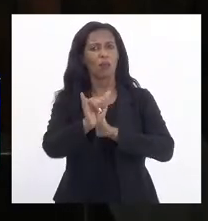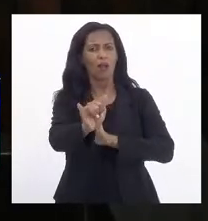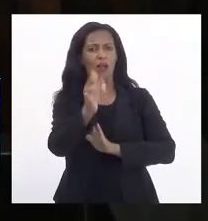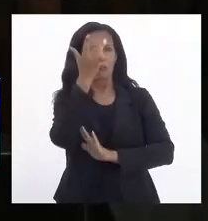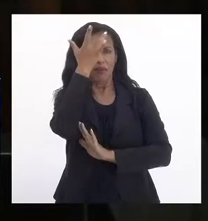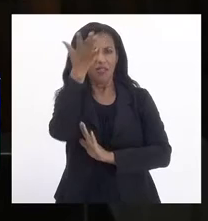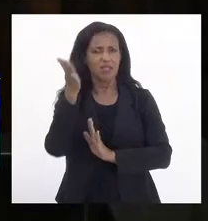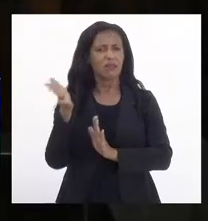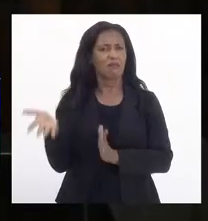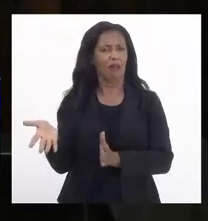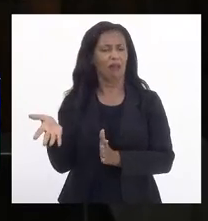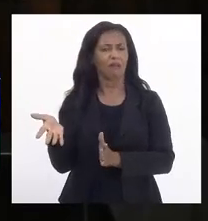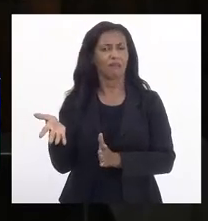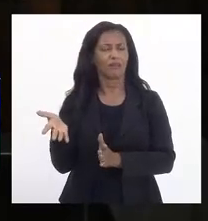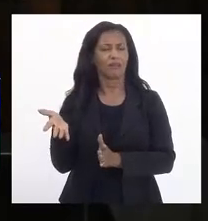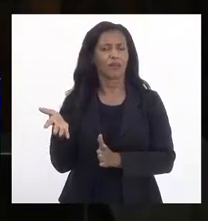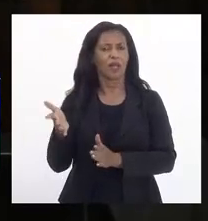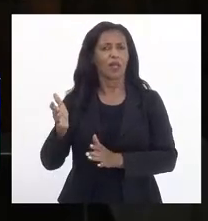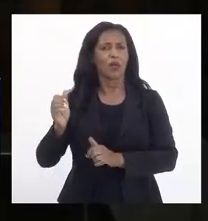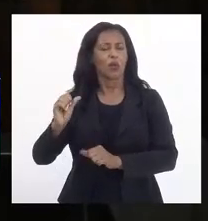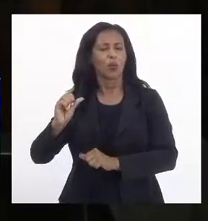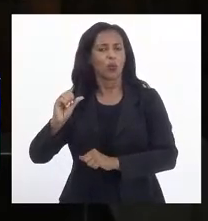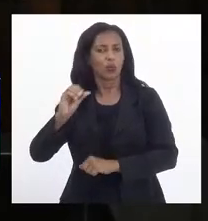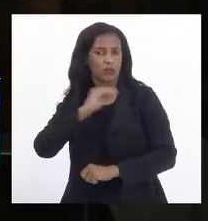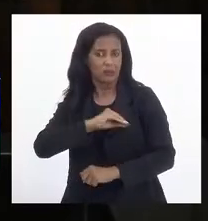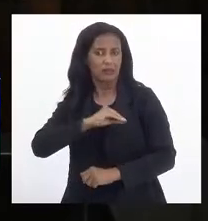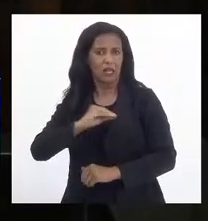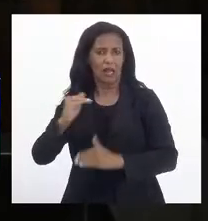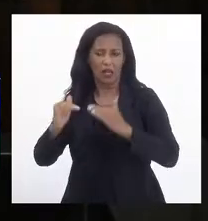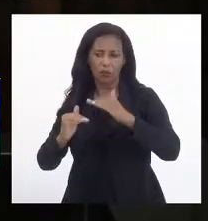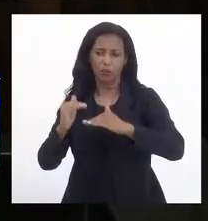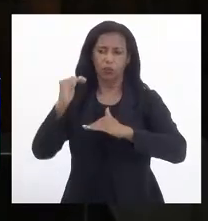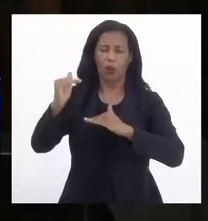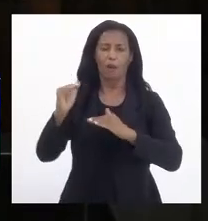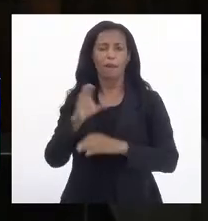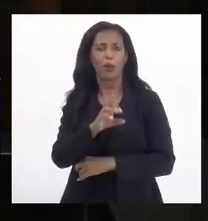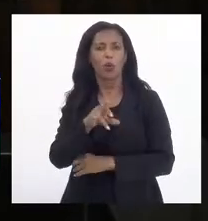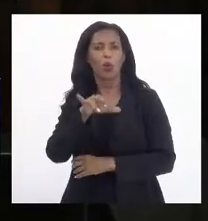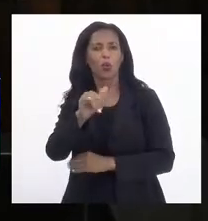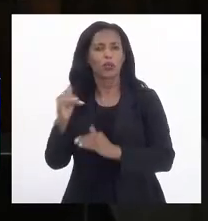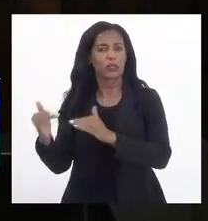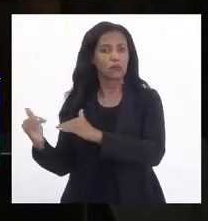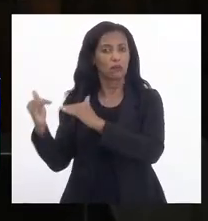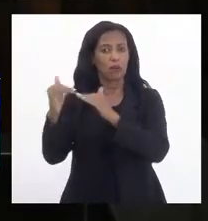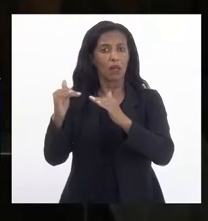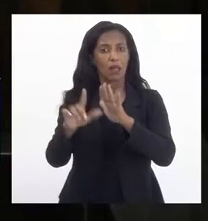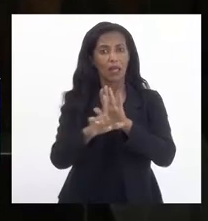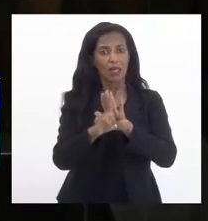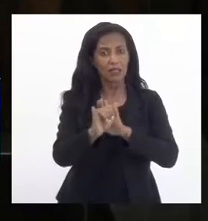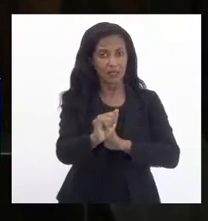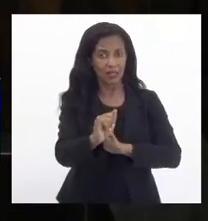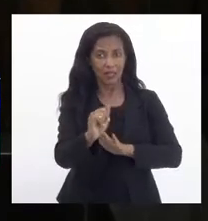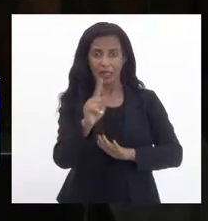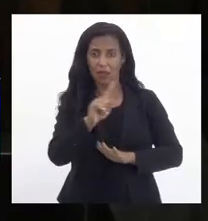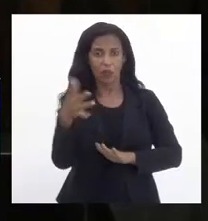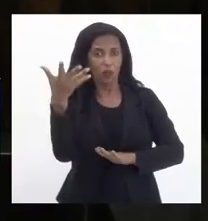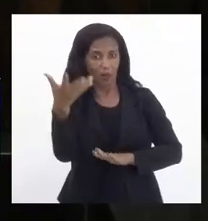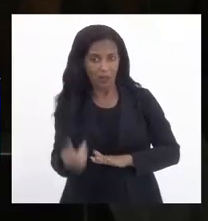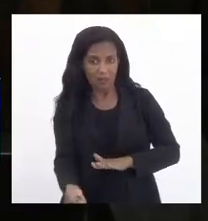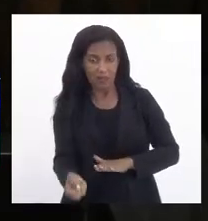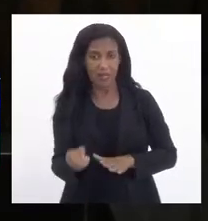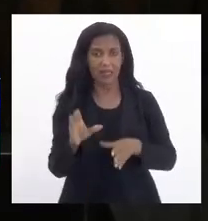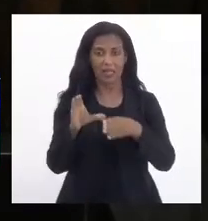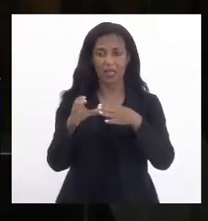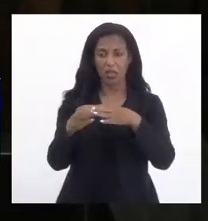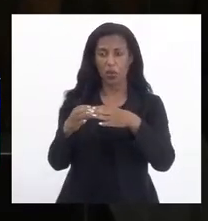os enquadramentos dos professores da UESO pelo Conselho Superior. Essa lei foi considerada inconstitucional e o Conselho da UESO